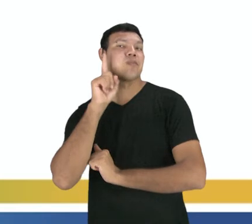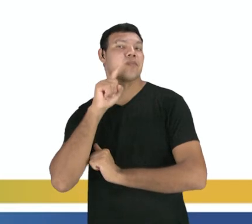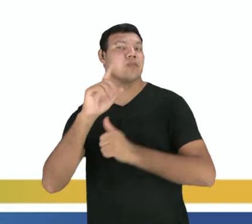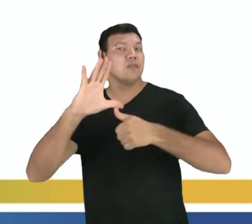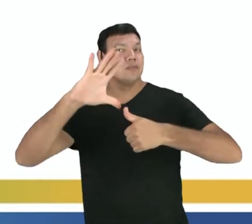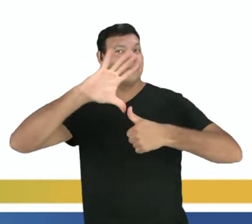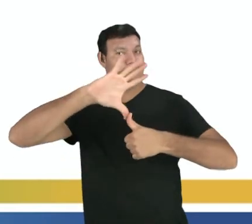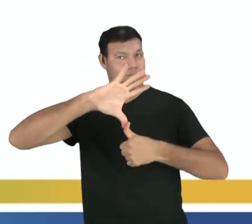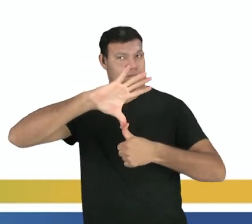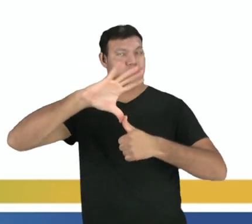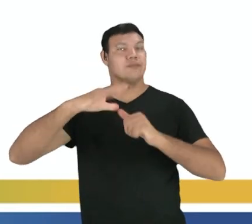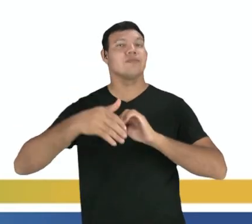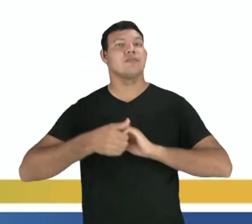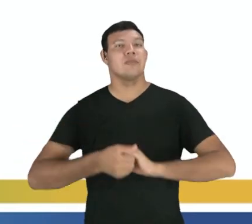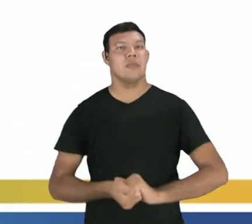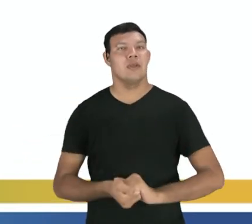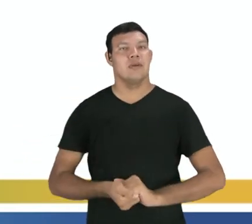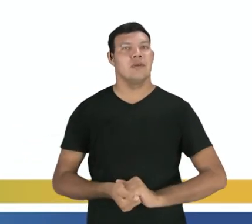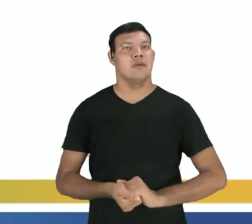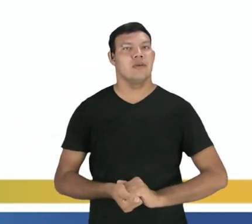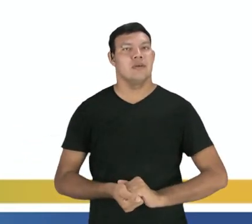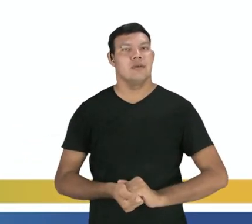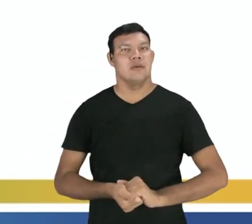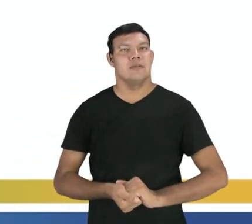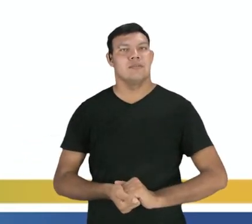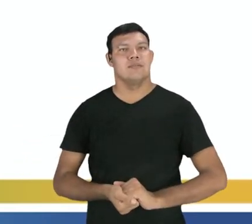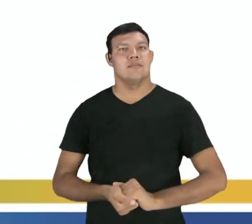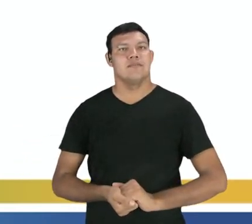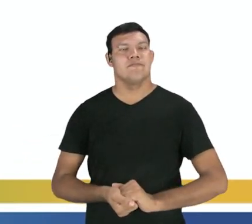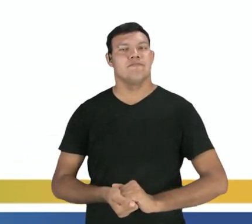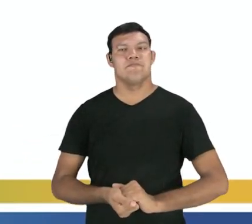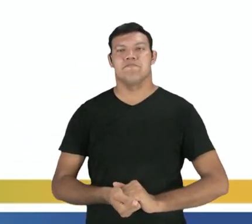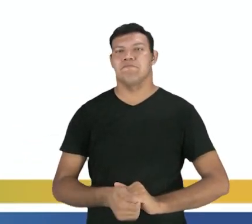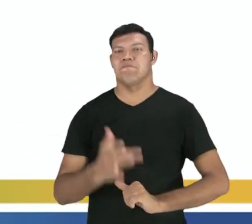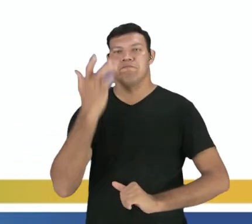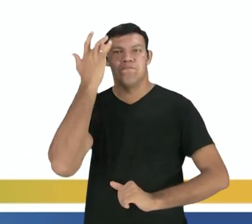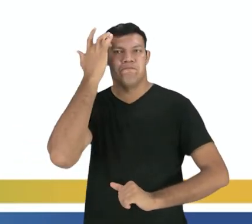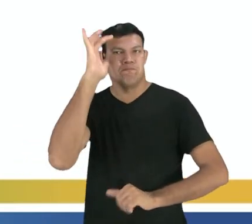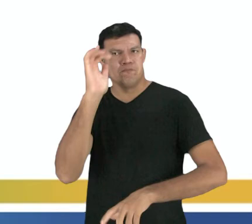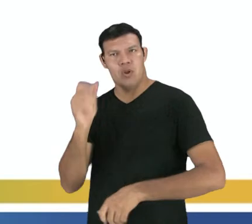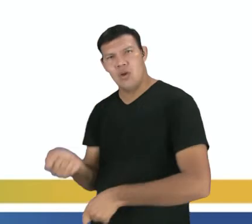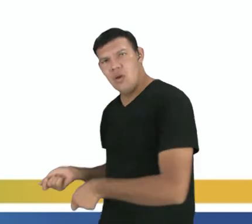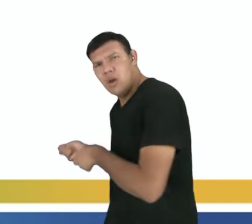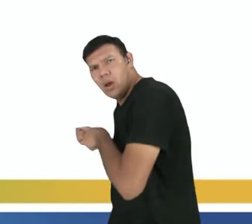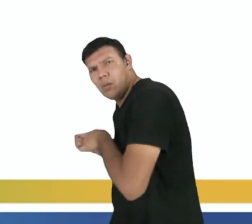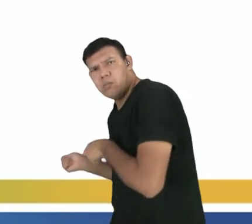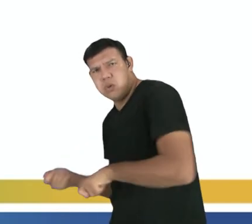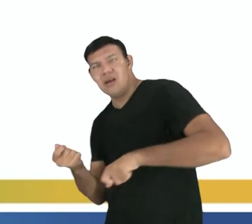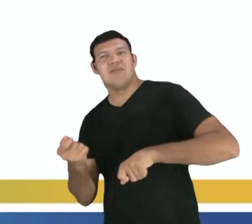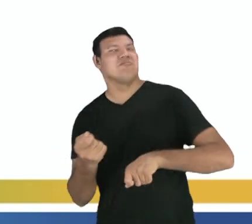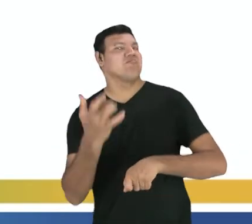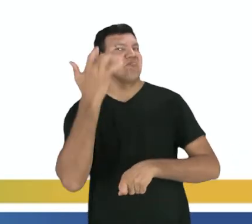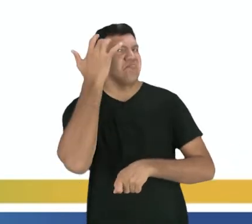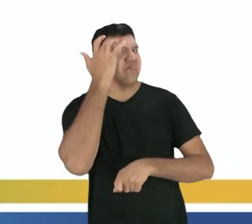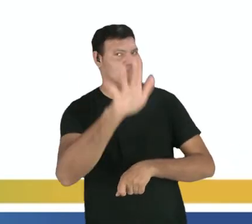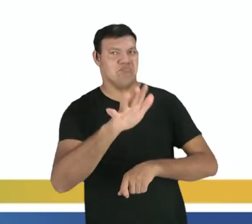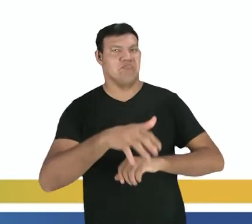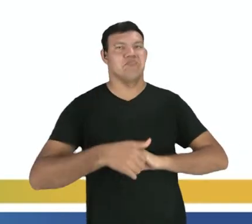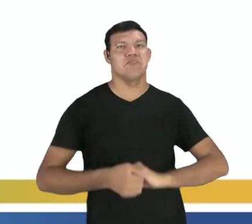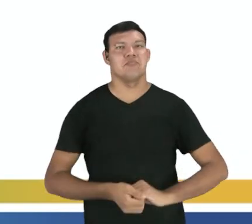na América do Norte. I cannot play baseball. Eu não sei jogar beisebol. Essa é muito verdadeira.